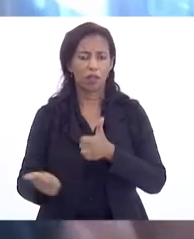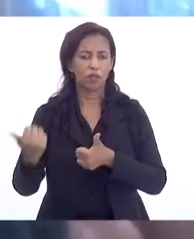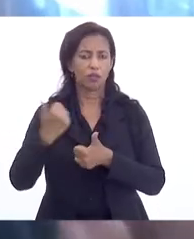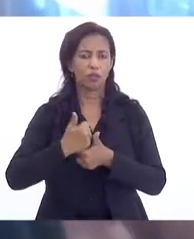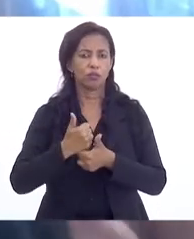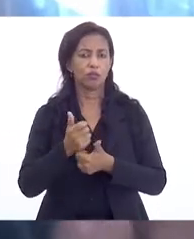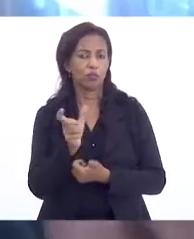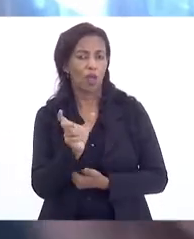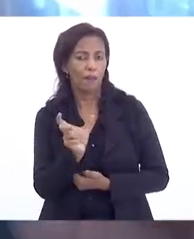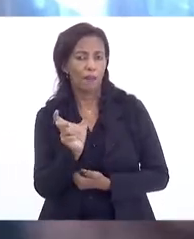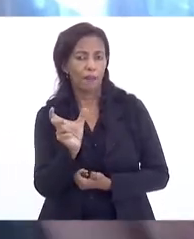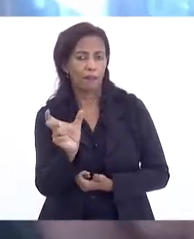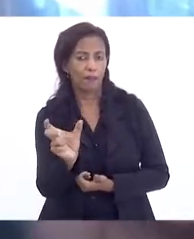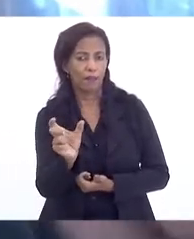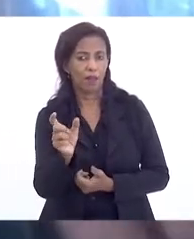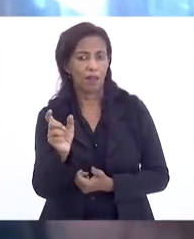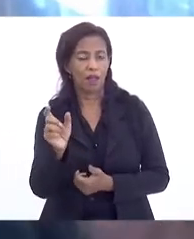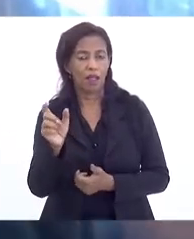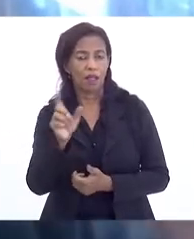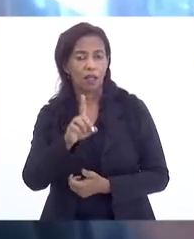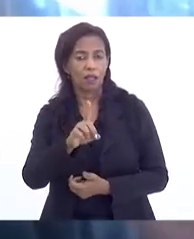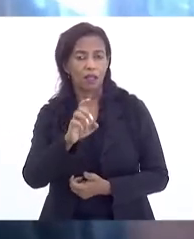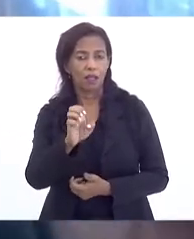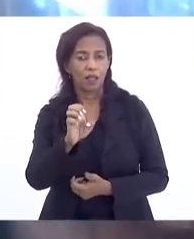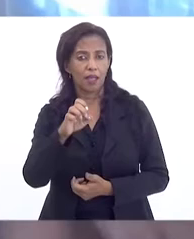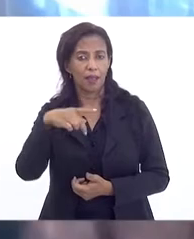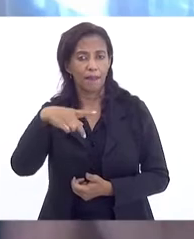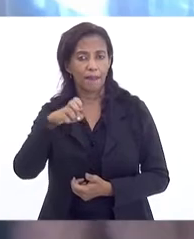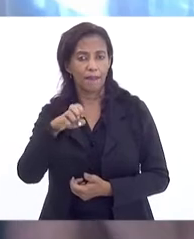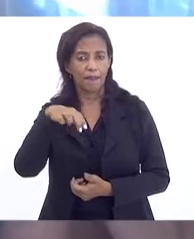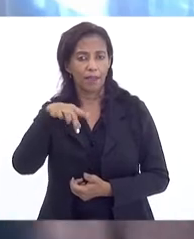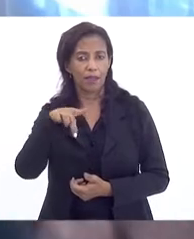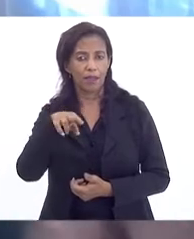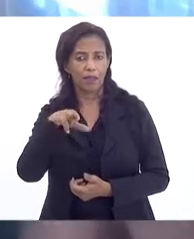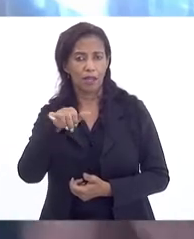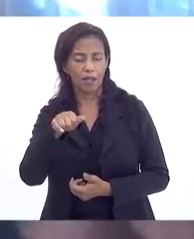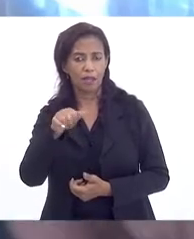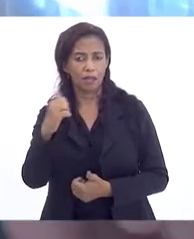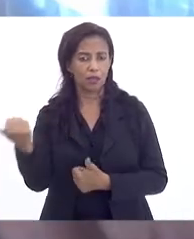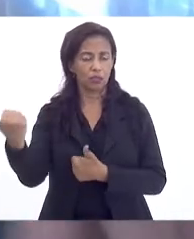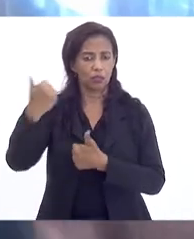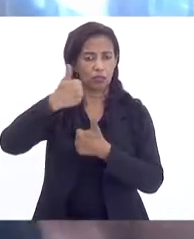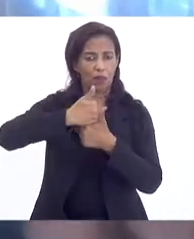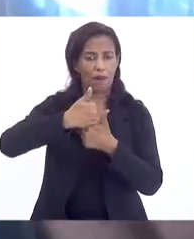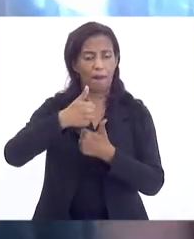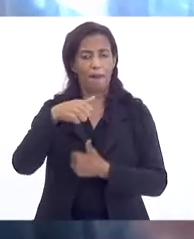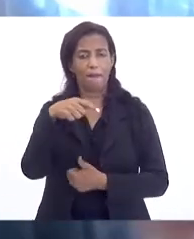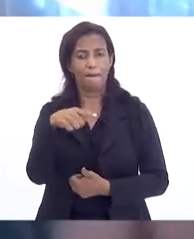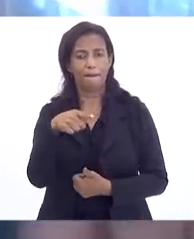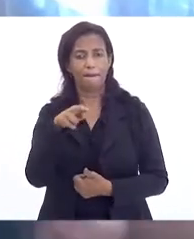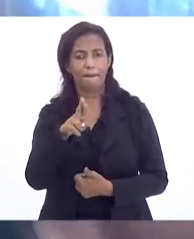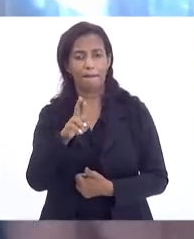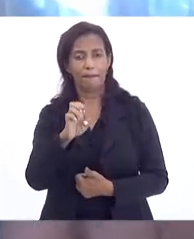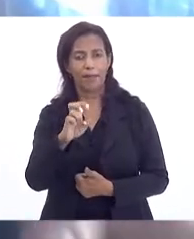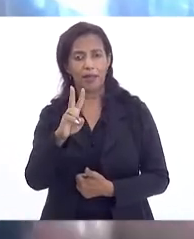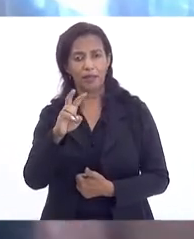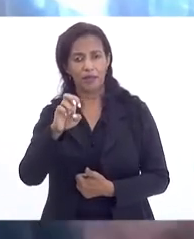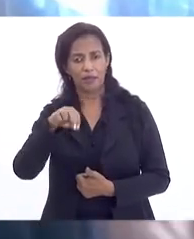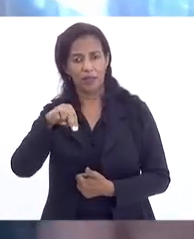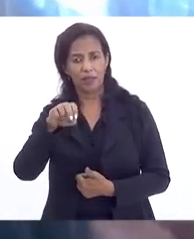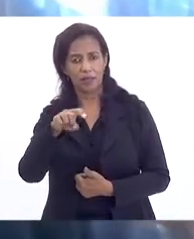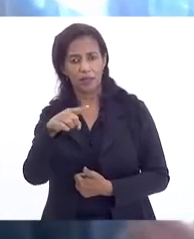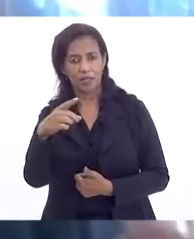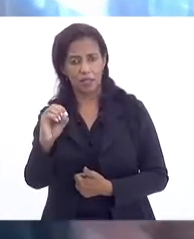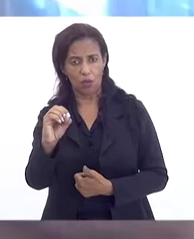substituir a expressão dependência química pela expressão prevenção ao uso abusivo de